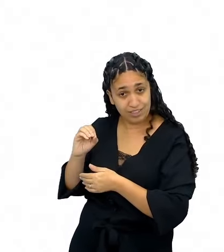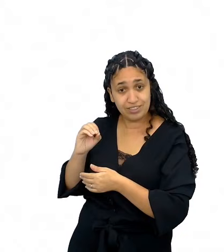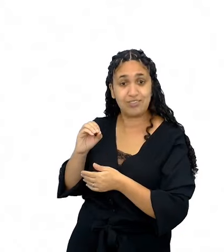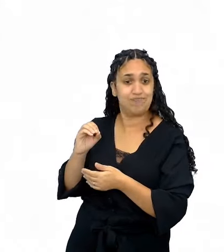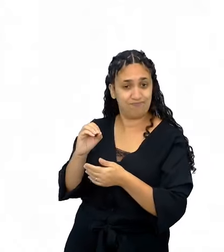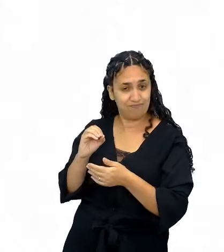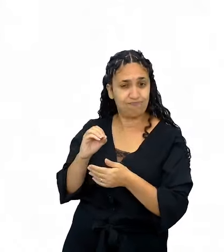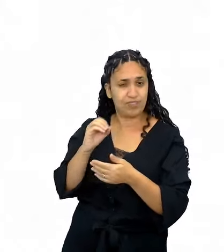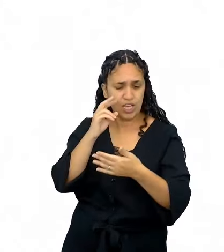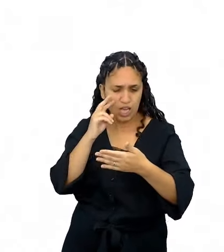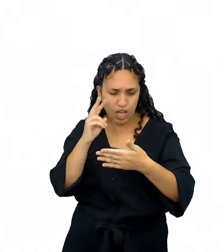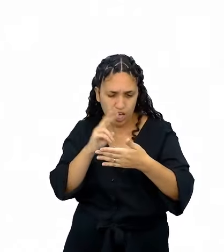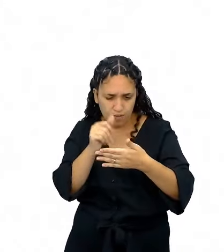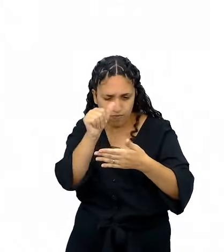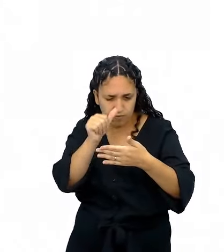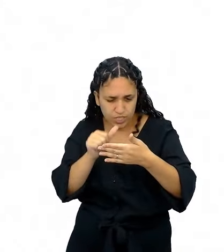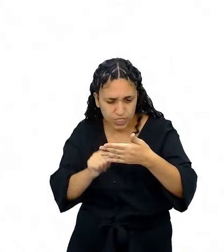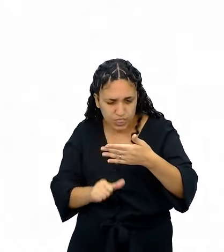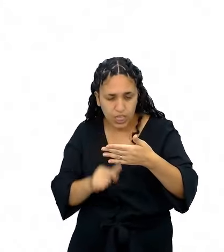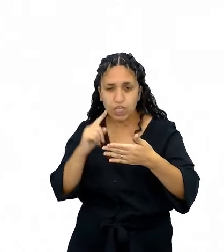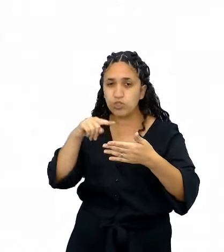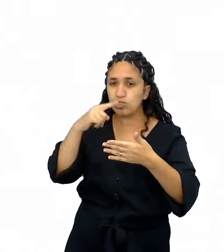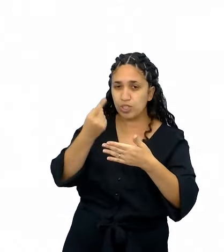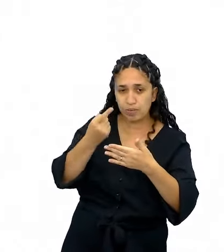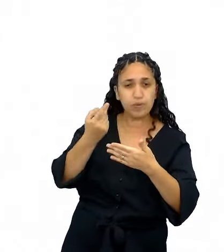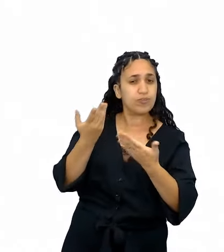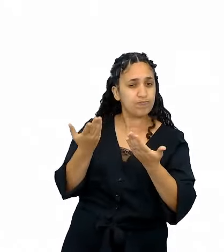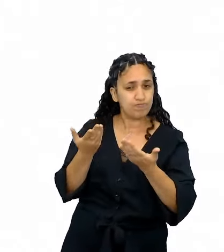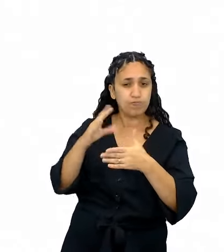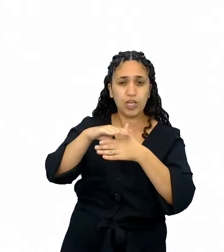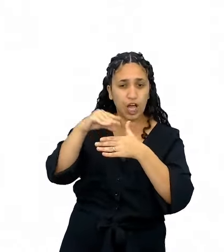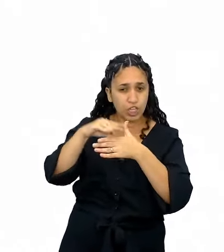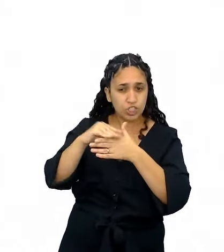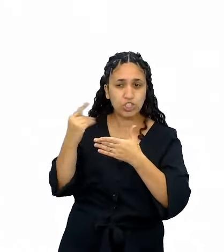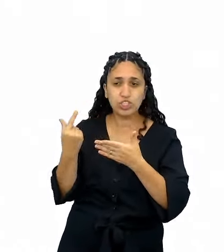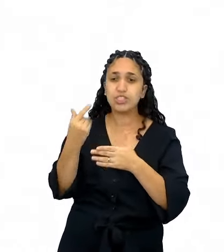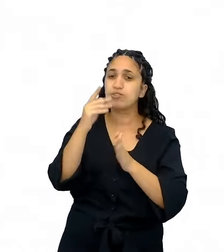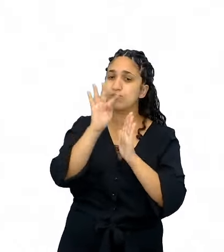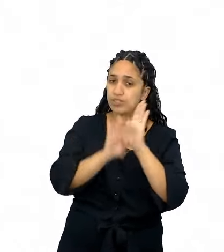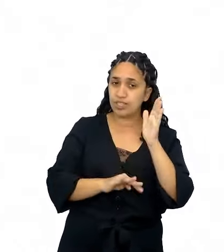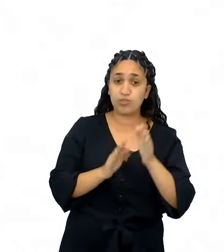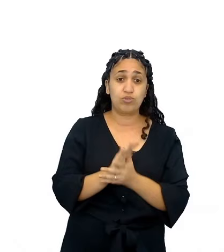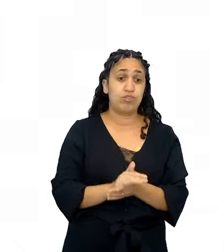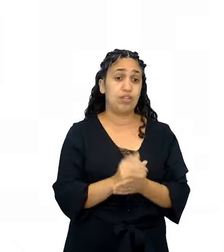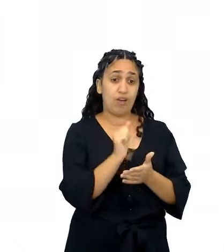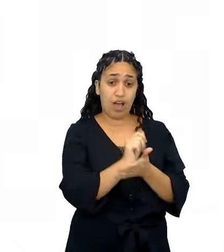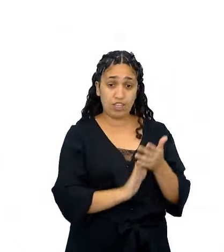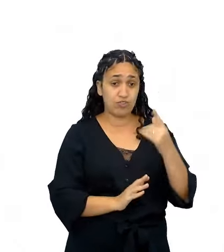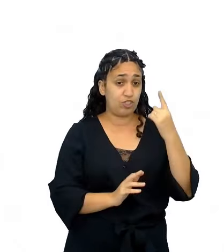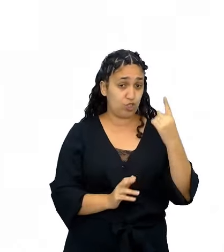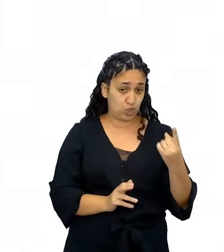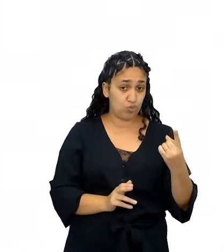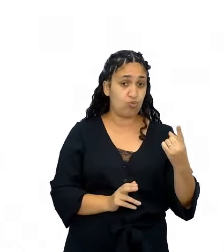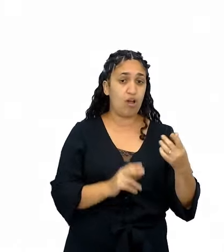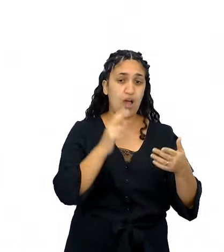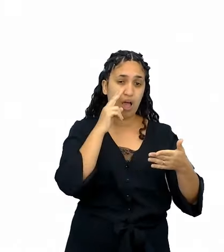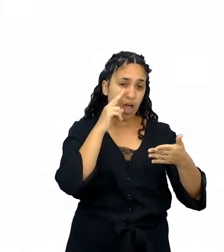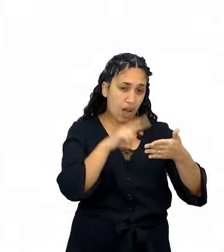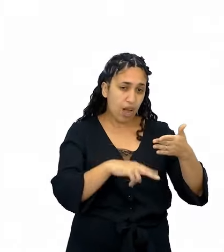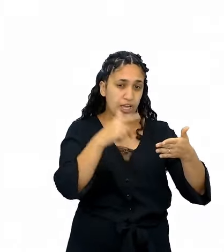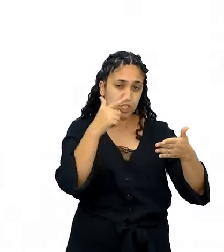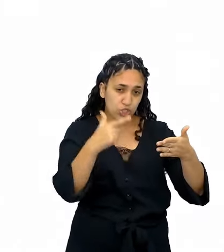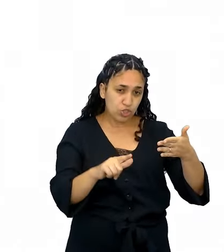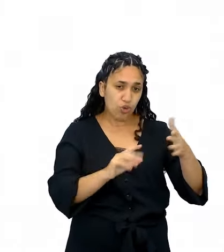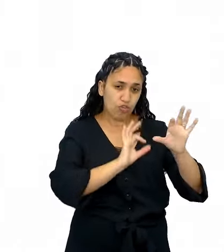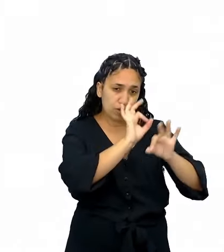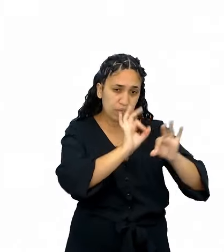texto e ajustá-lo. A 2, a digitação, digitar e editar o texto. A 3,